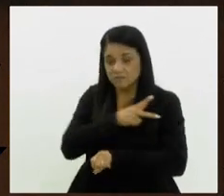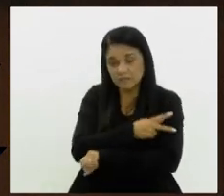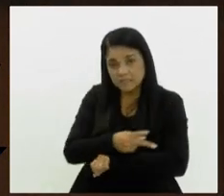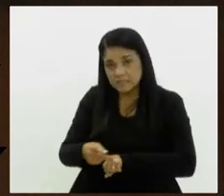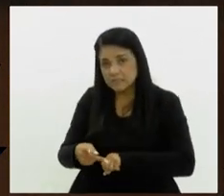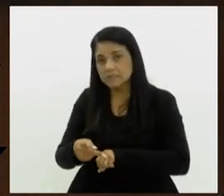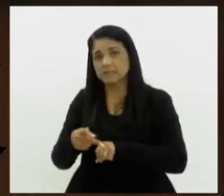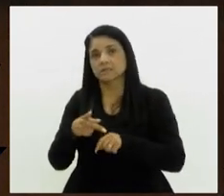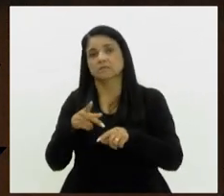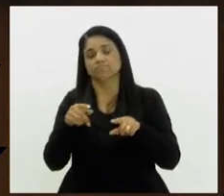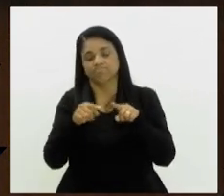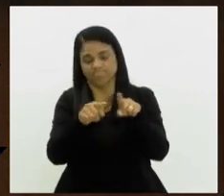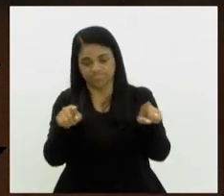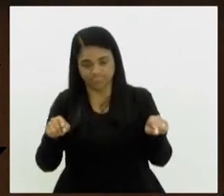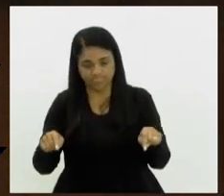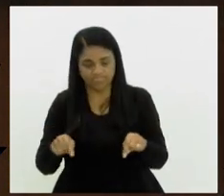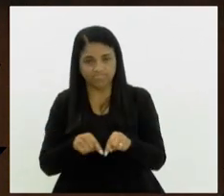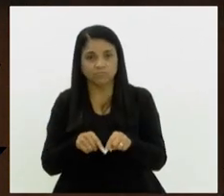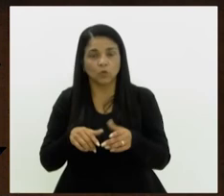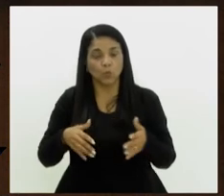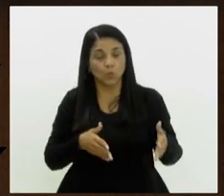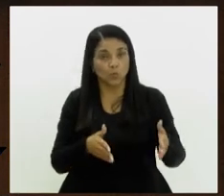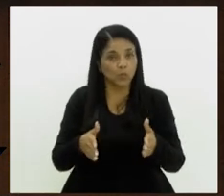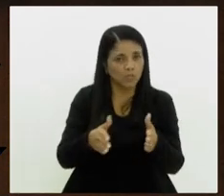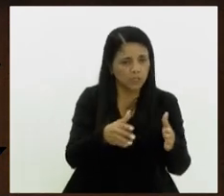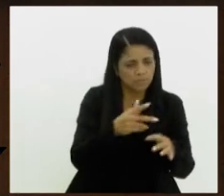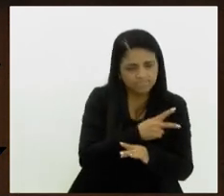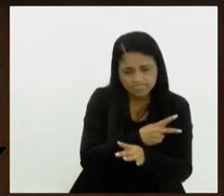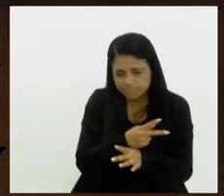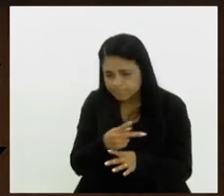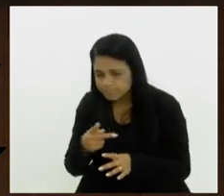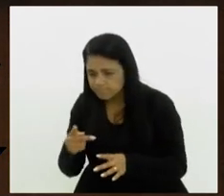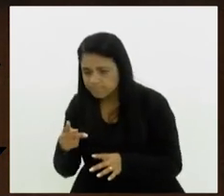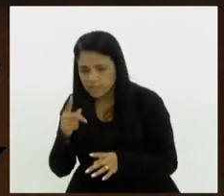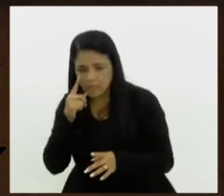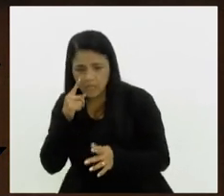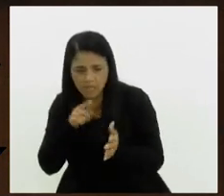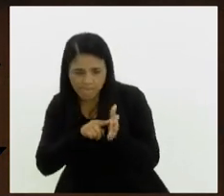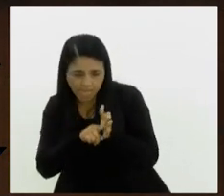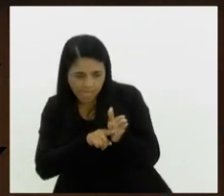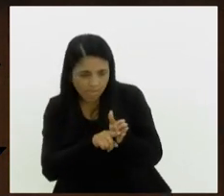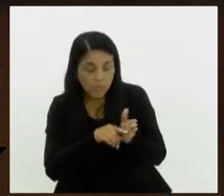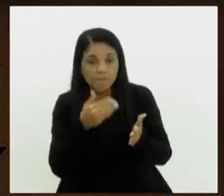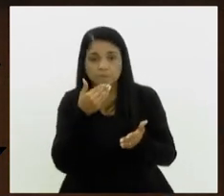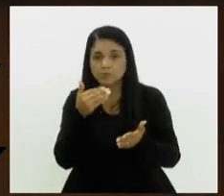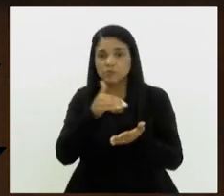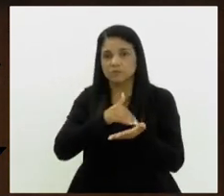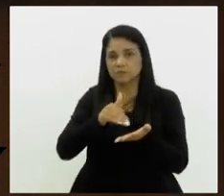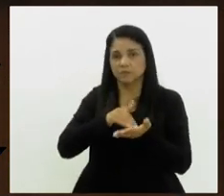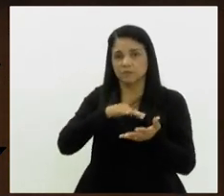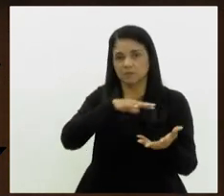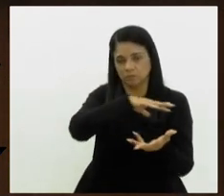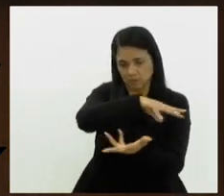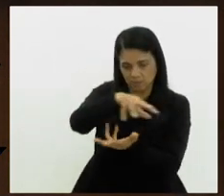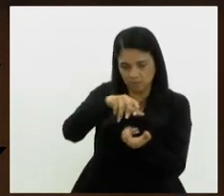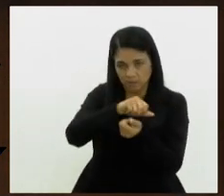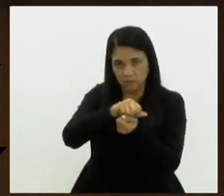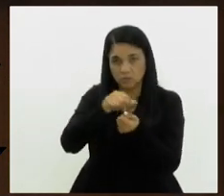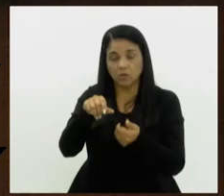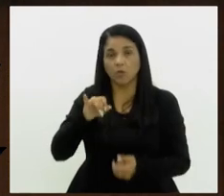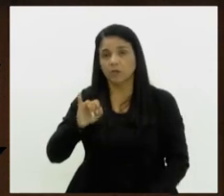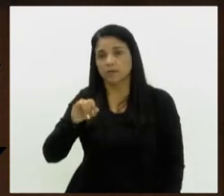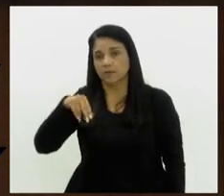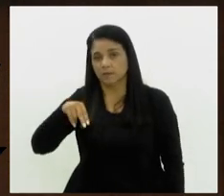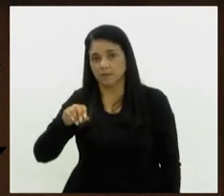visitando a estação, visitando o Rio. Recentemente, solicitei à Secretaria de Meio Ambiente, solicitei ao